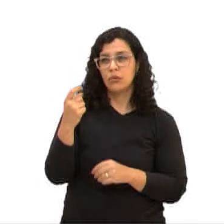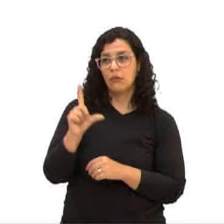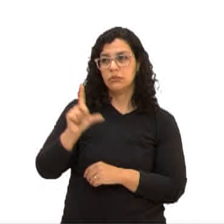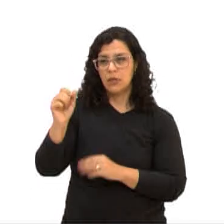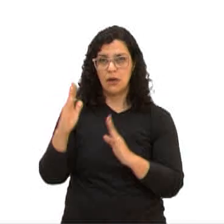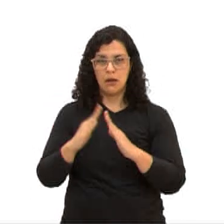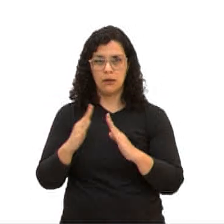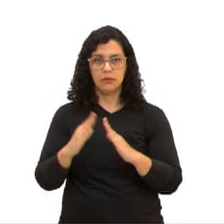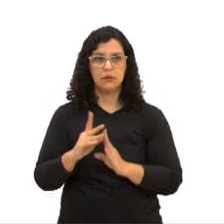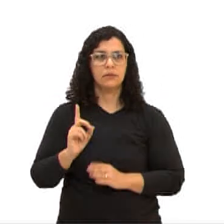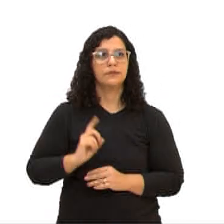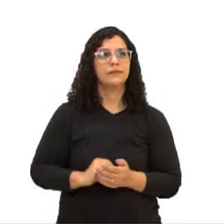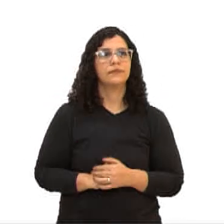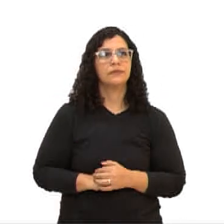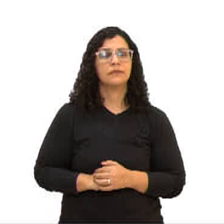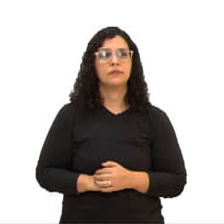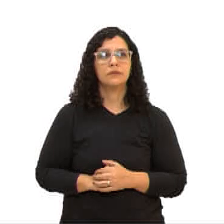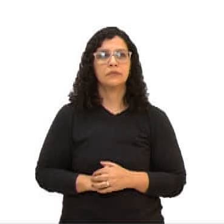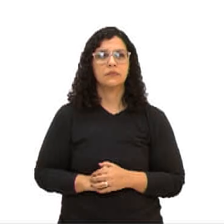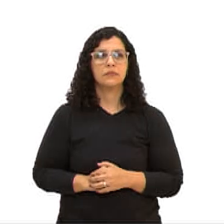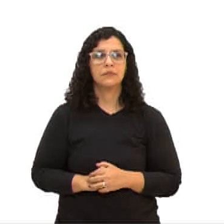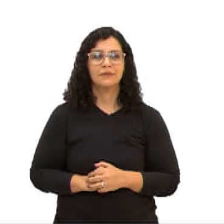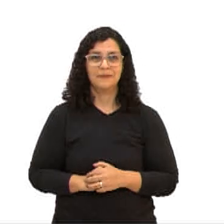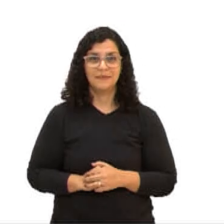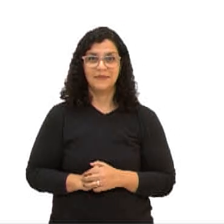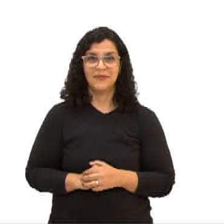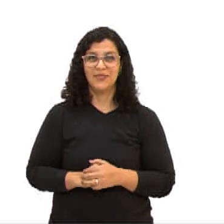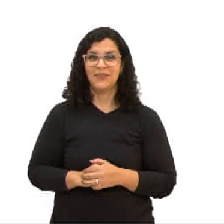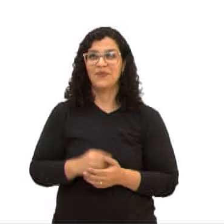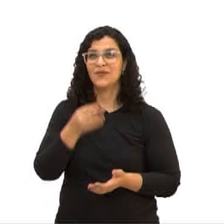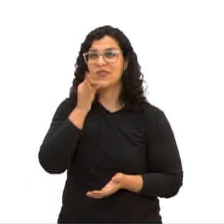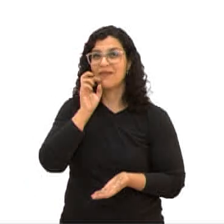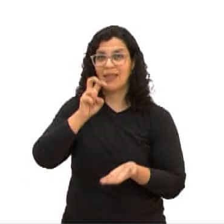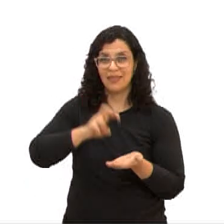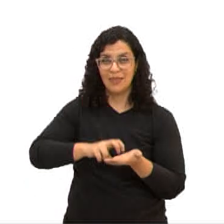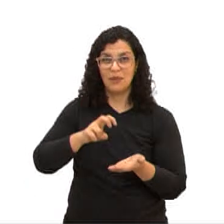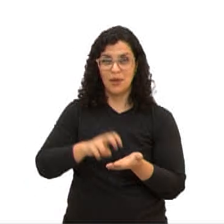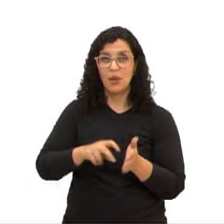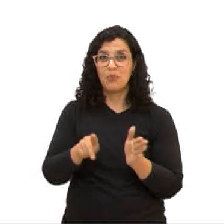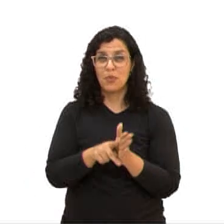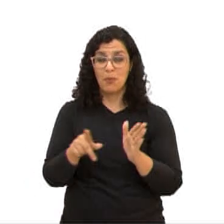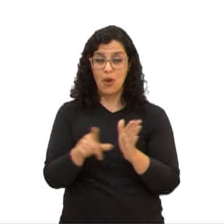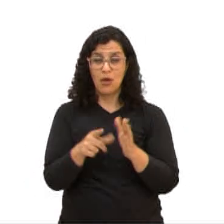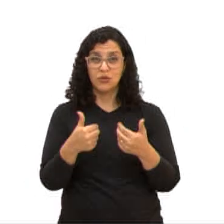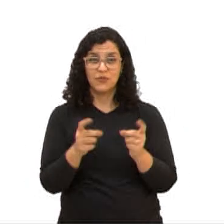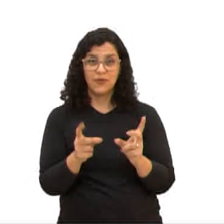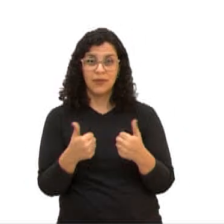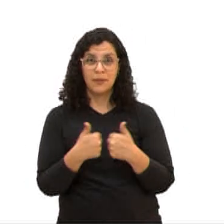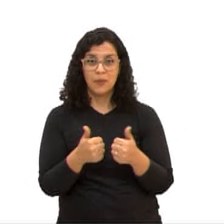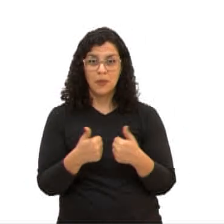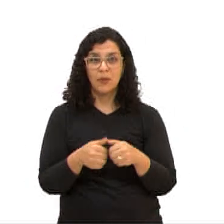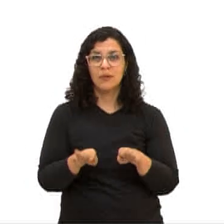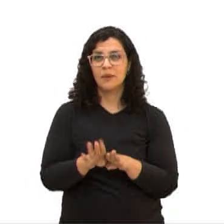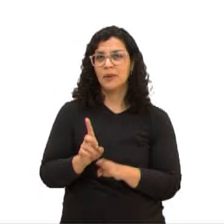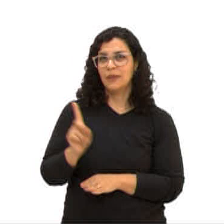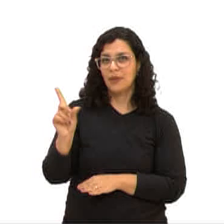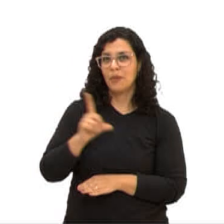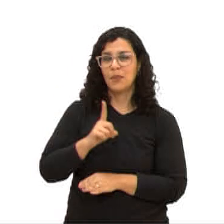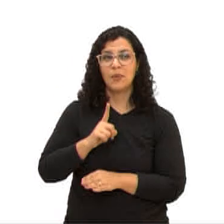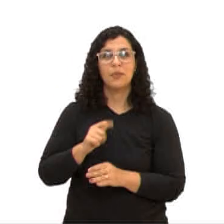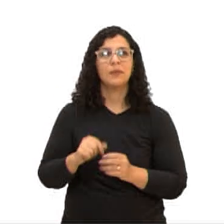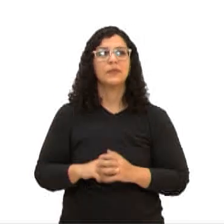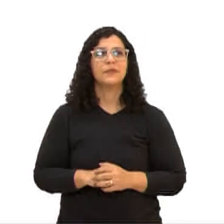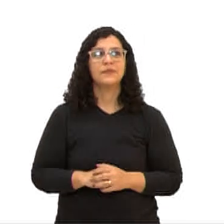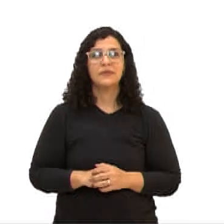casa. Desayuno en una panadería en el camino de la escuela porque prefiero no hacer desorden en la cocina